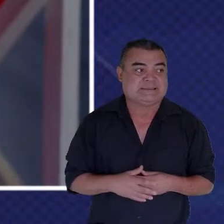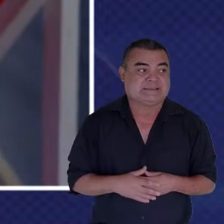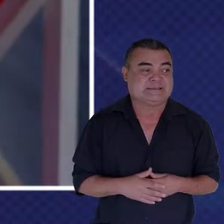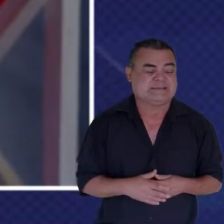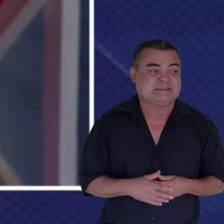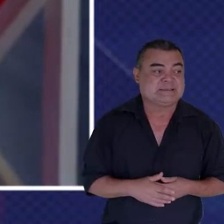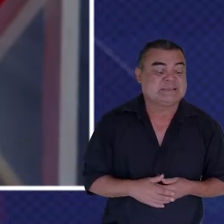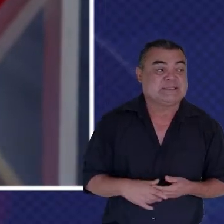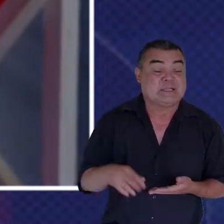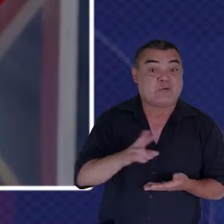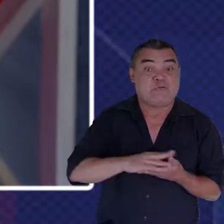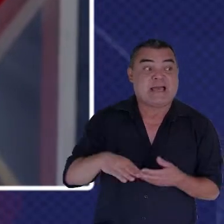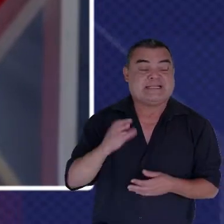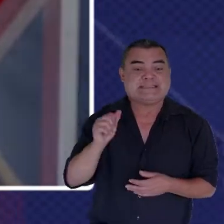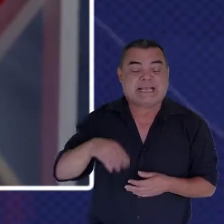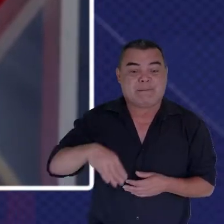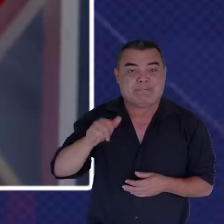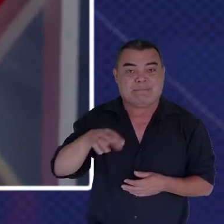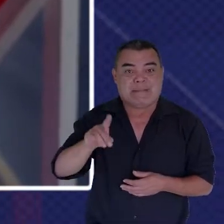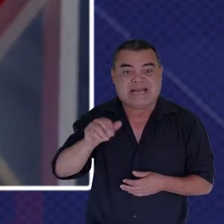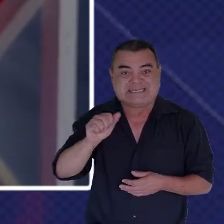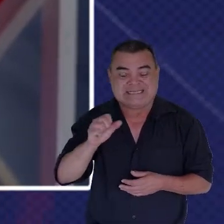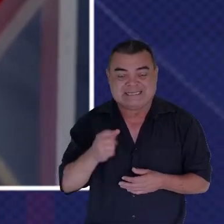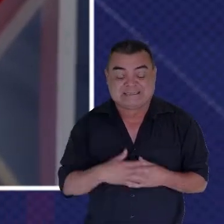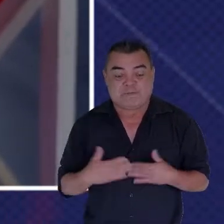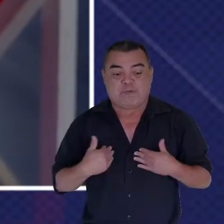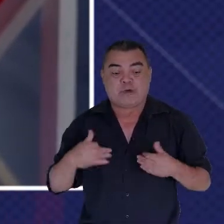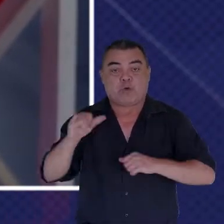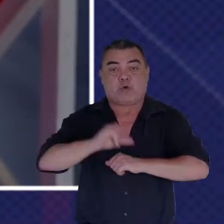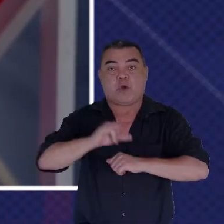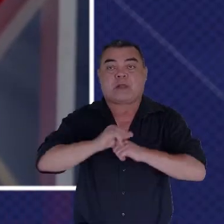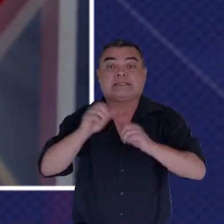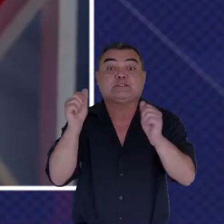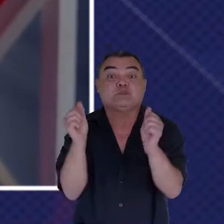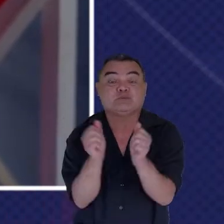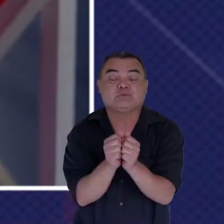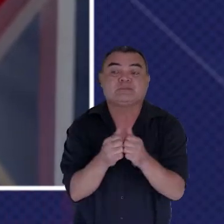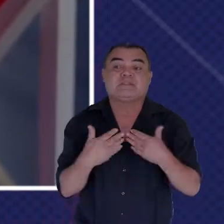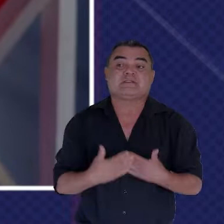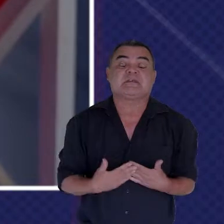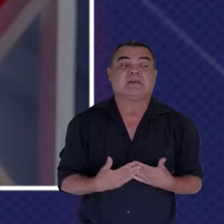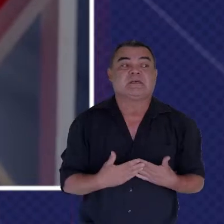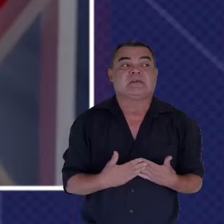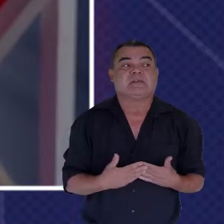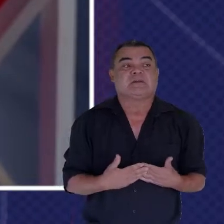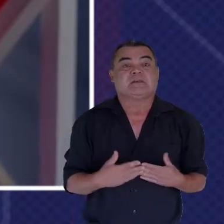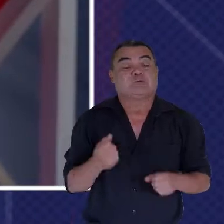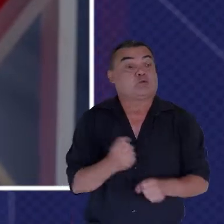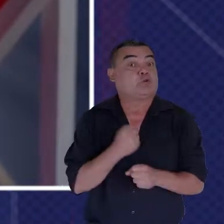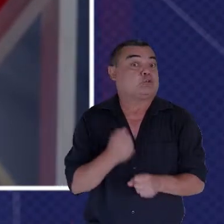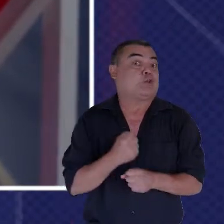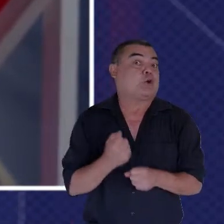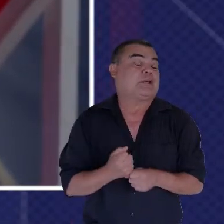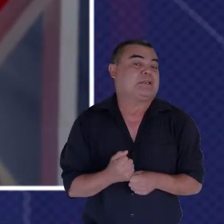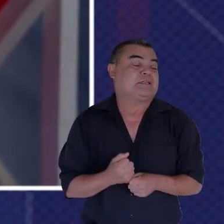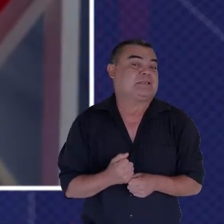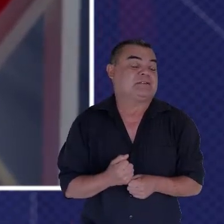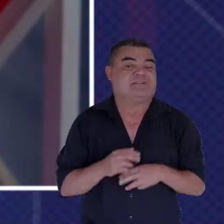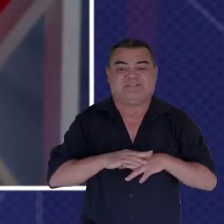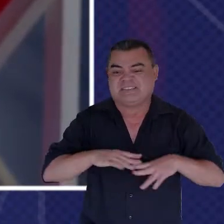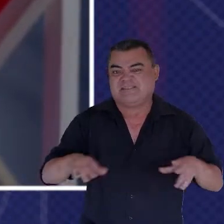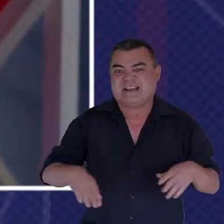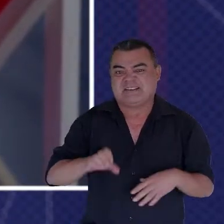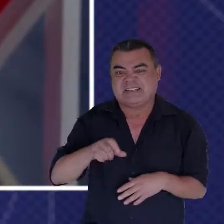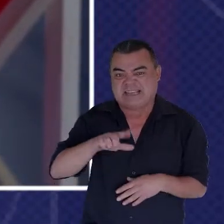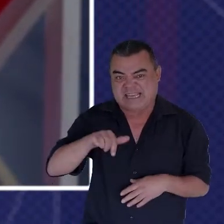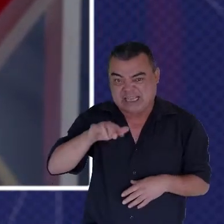várias camadas que foram colocadas juntas e ela junta constrói em diversos eixos